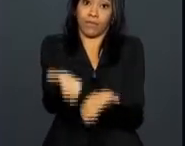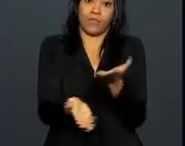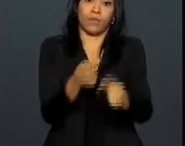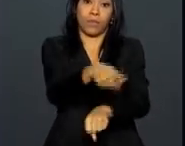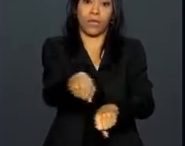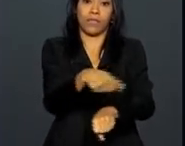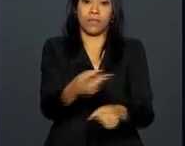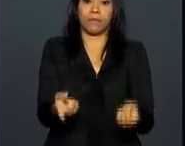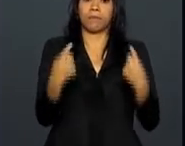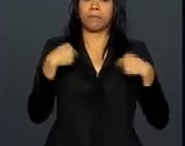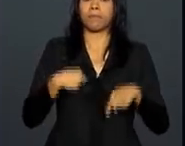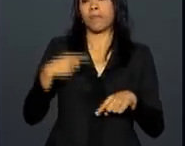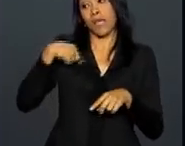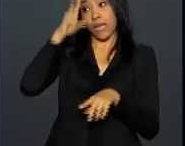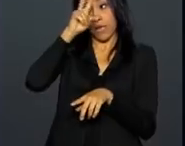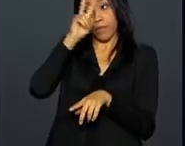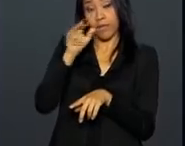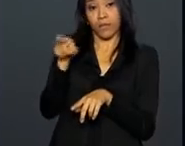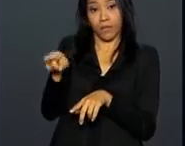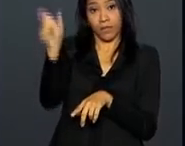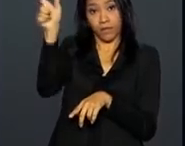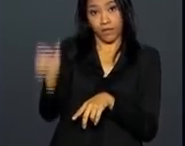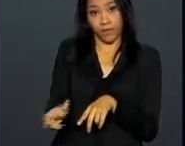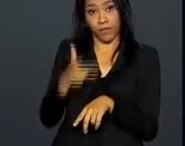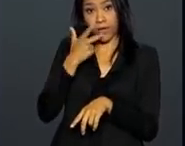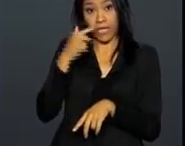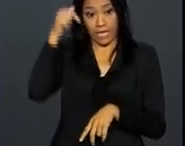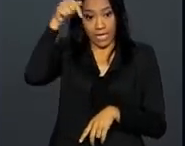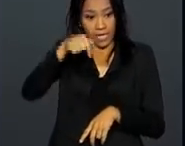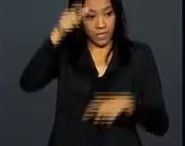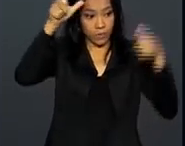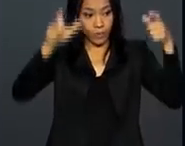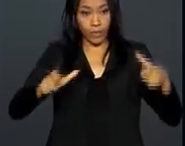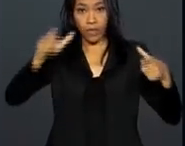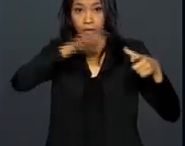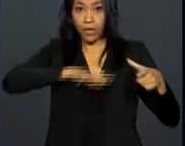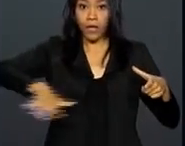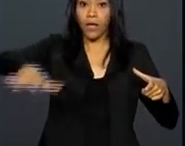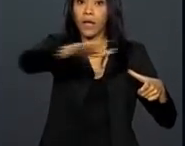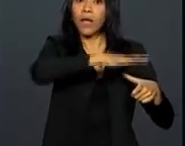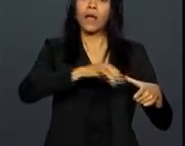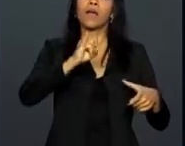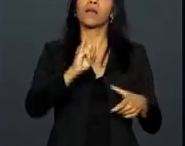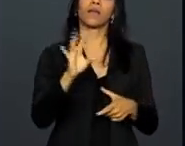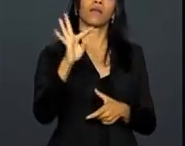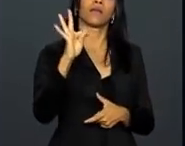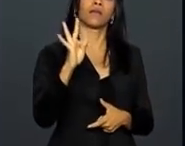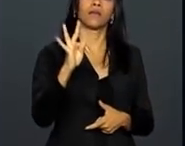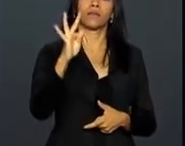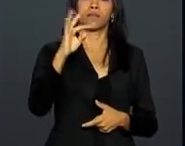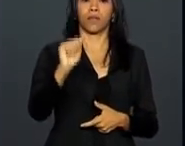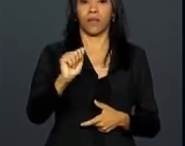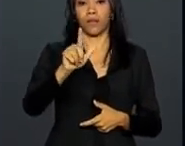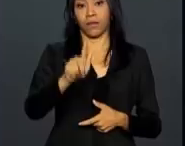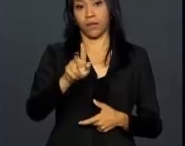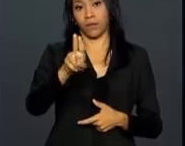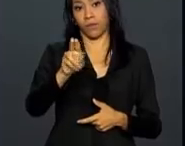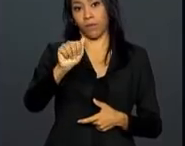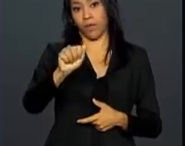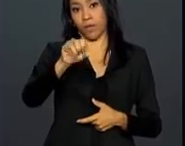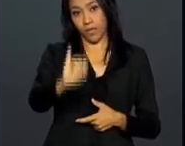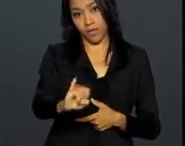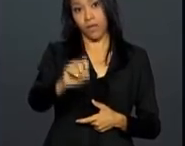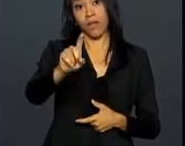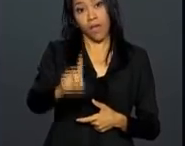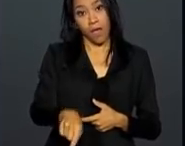o deputado Alexandre Valle, que esta região de Itaguaí é uma região que também foi muito prestigiada